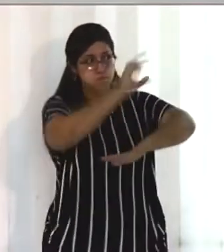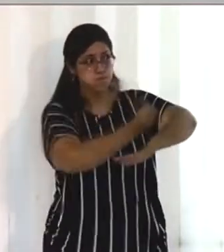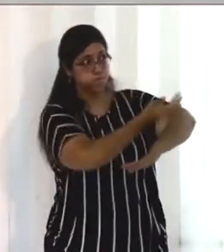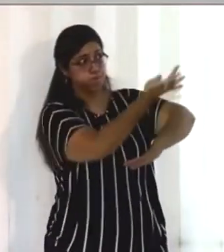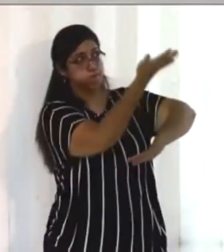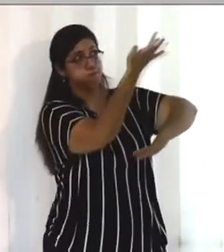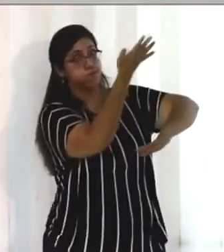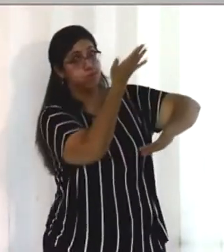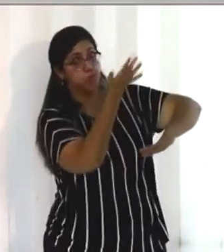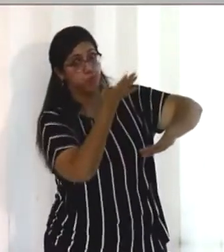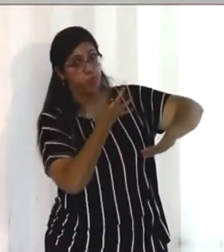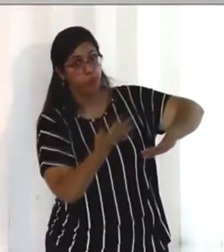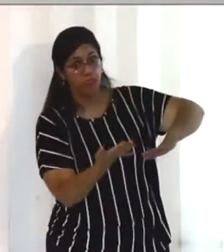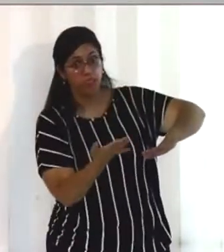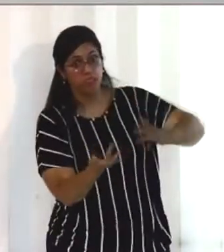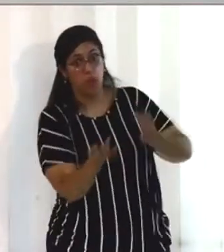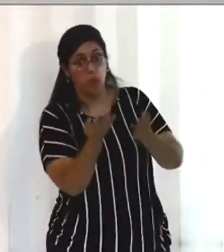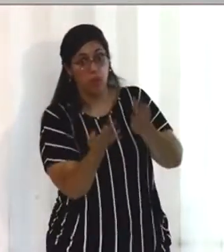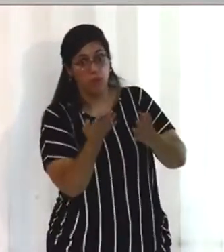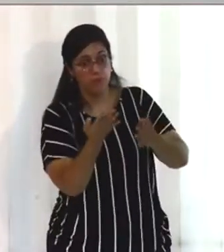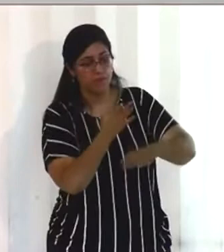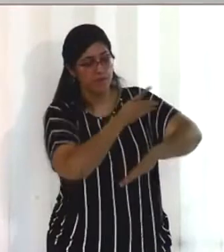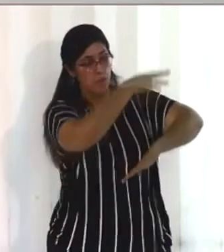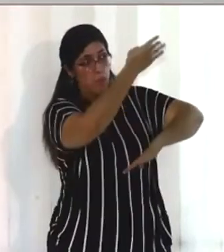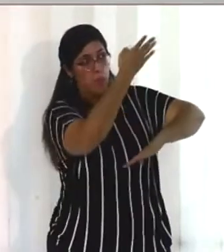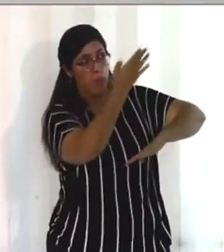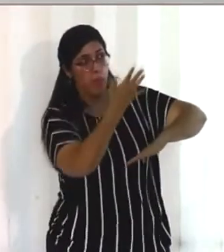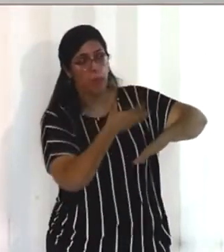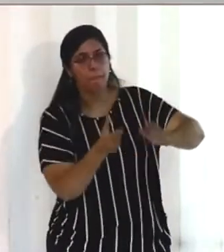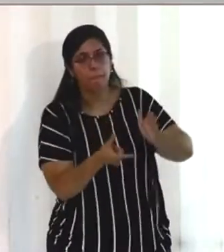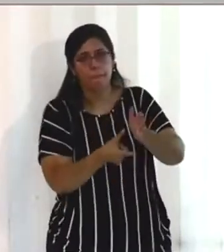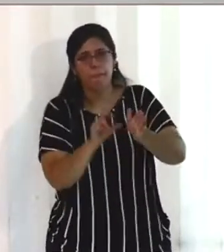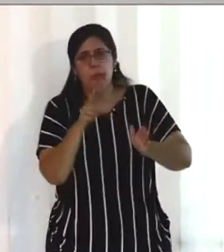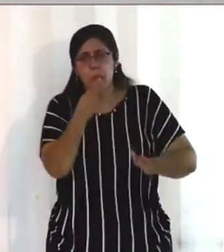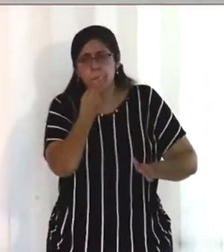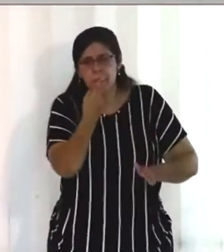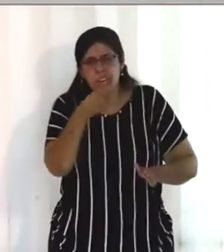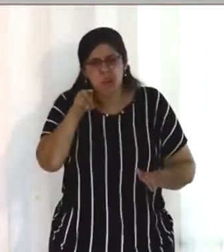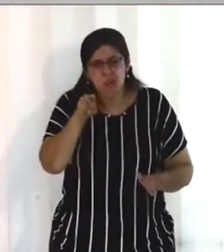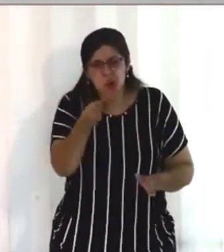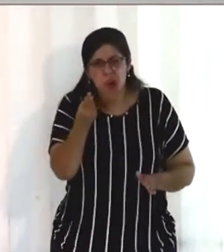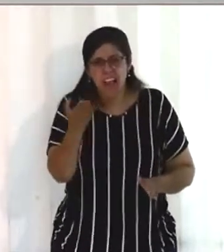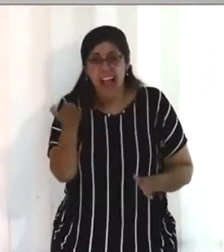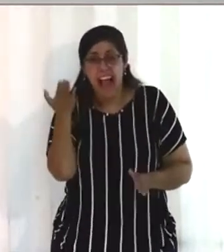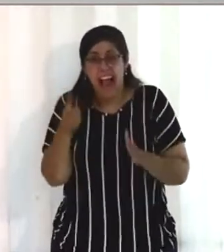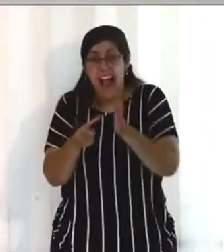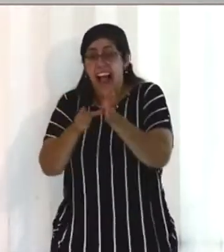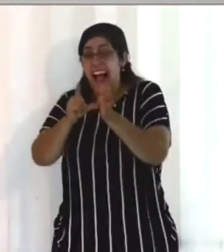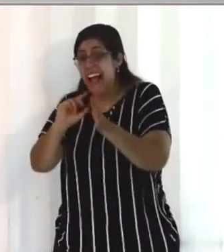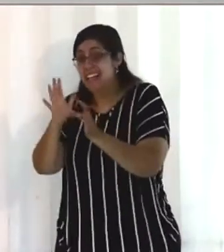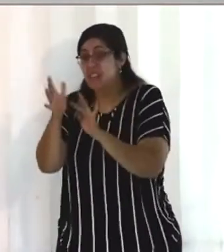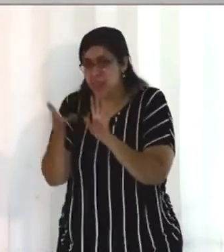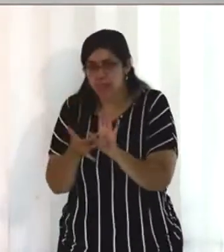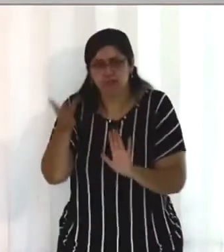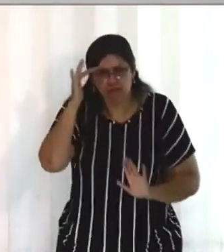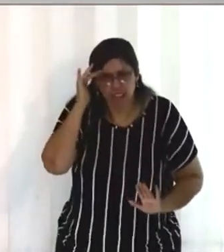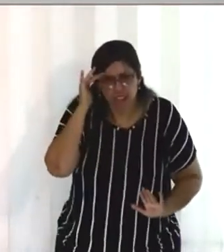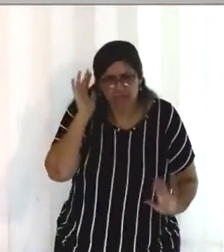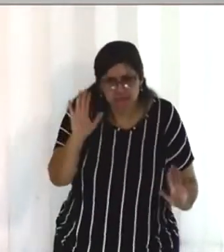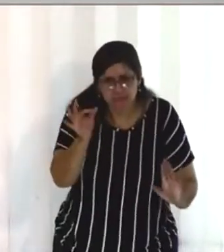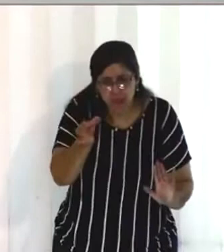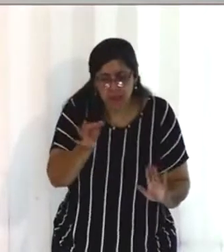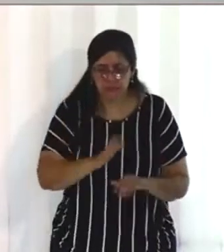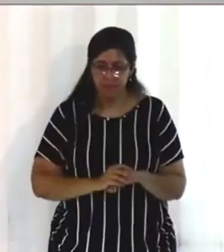em 1800 a.C. O Vesúvio, este vulcão, ele já entrou